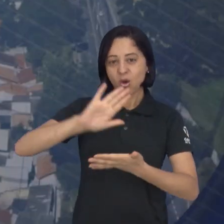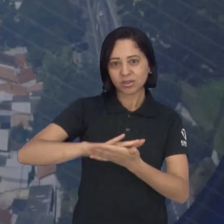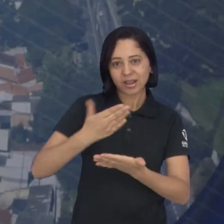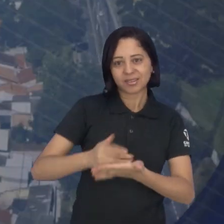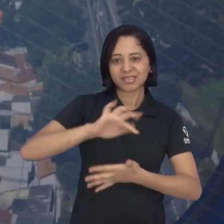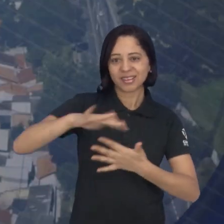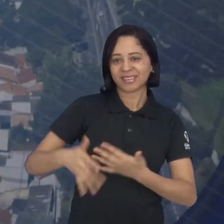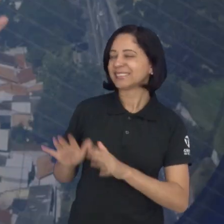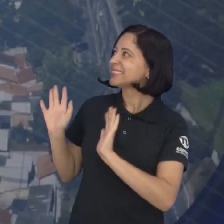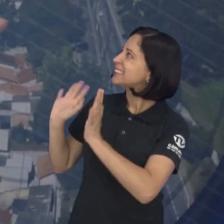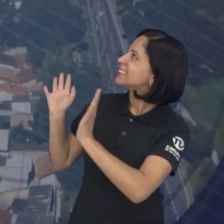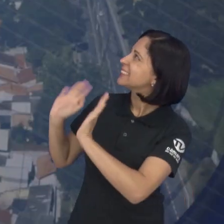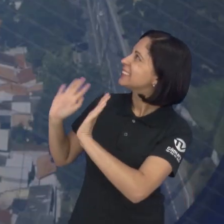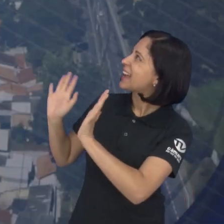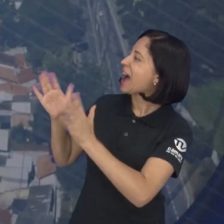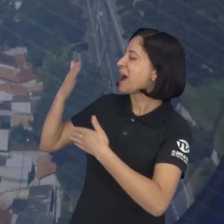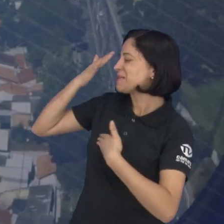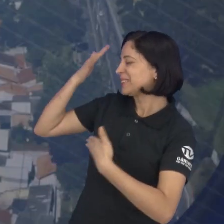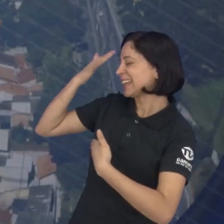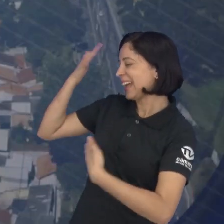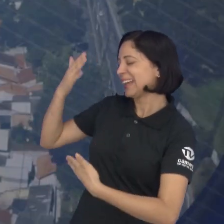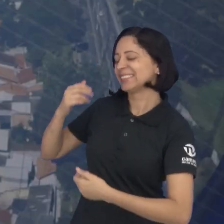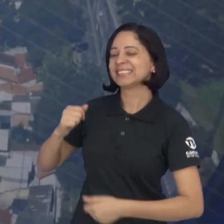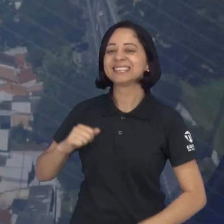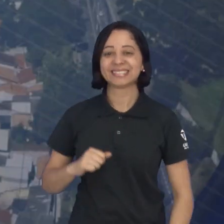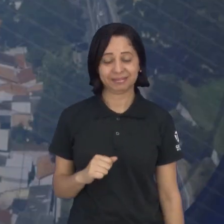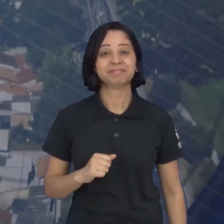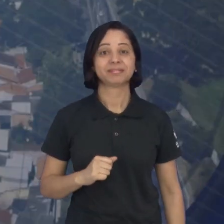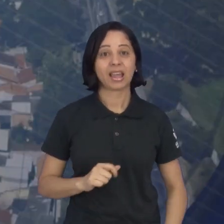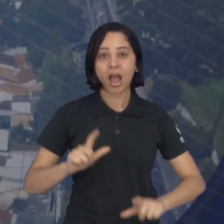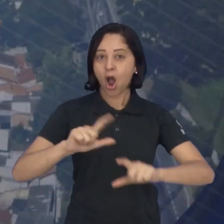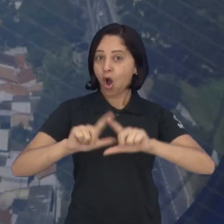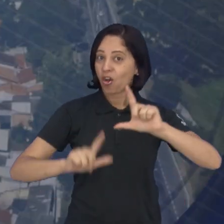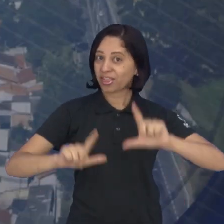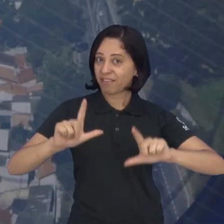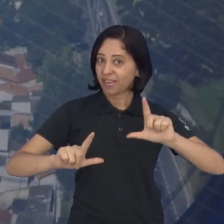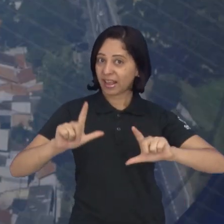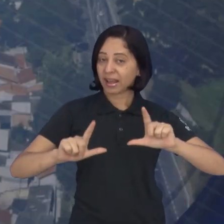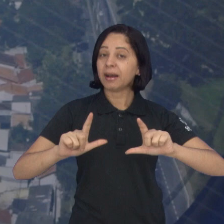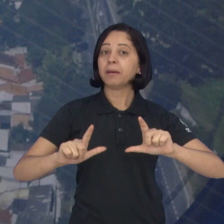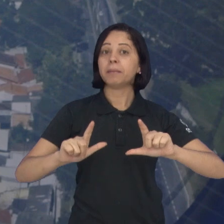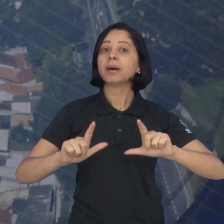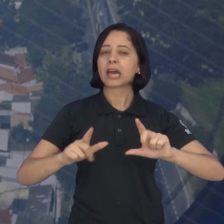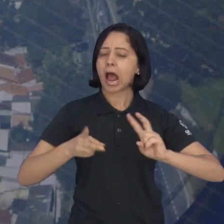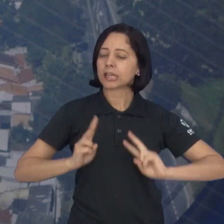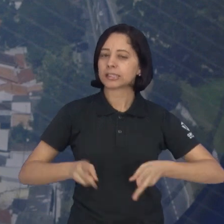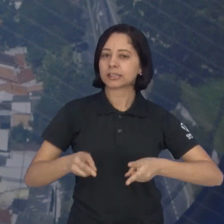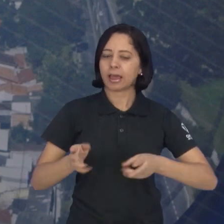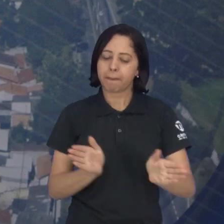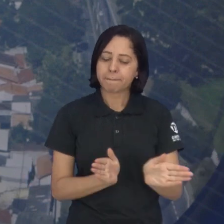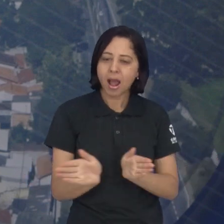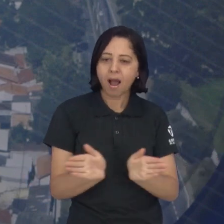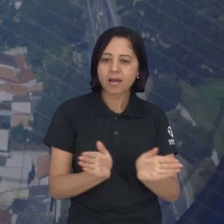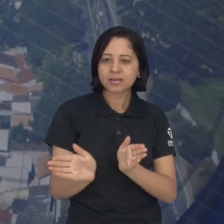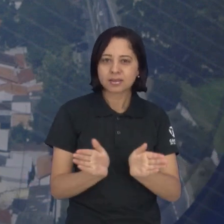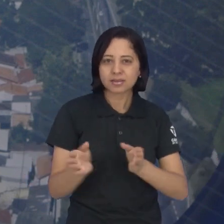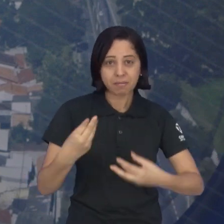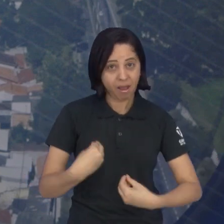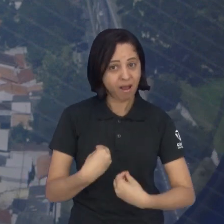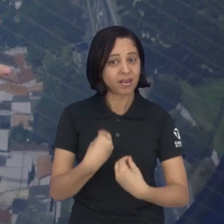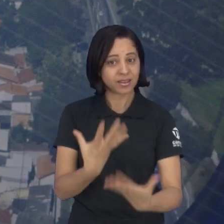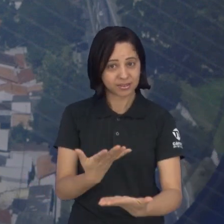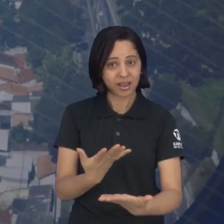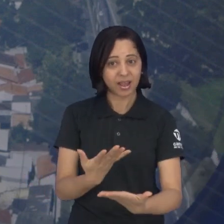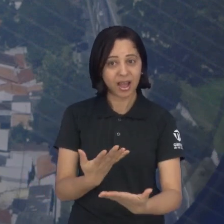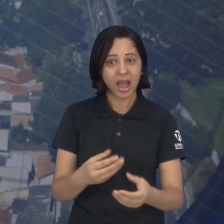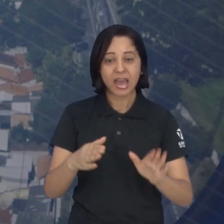Libras. Seja muito bem-vinda mais uma vez, Ana. É a TV Câmara de São José dos Campos, prezando pela acessibilidade e